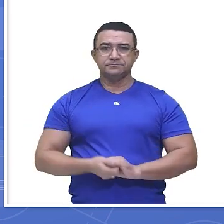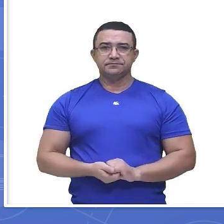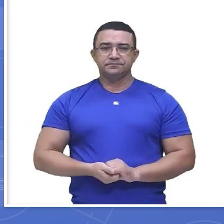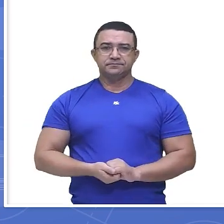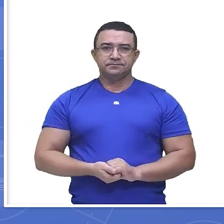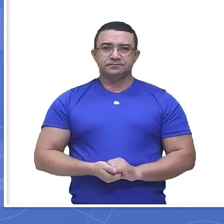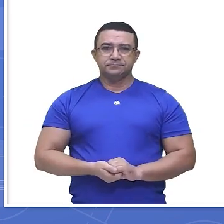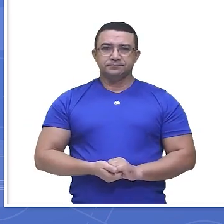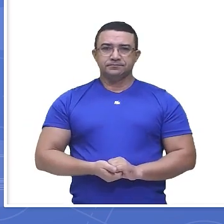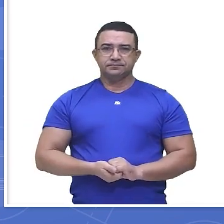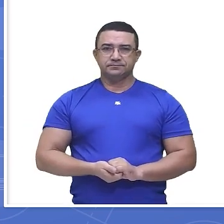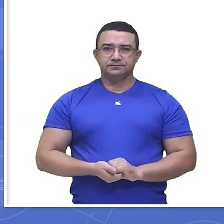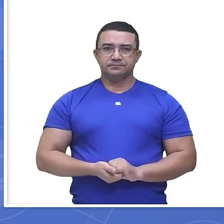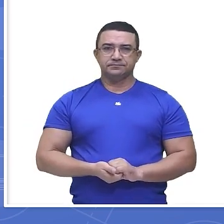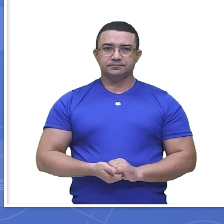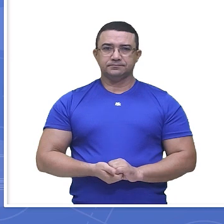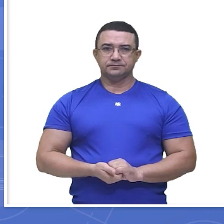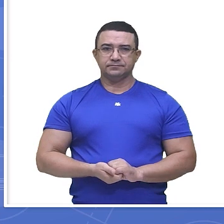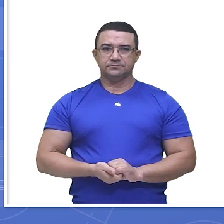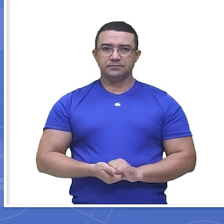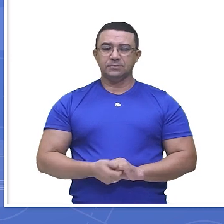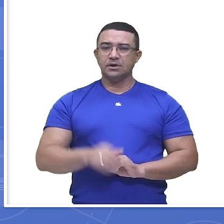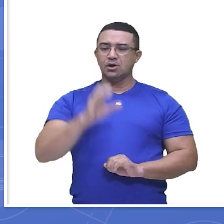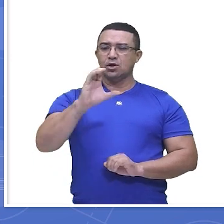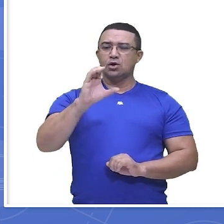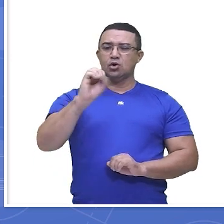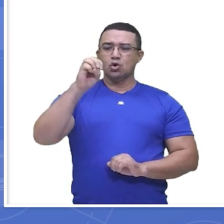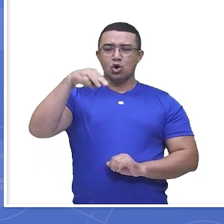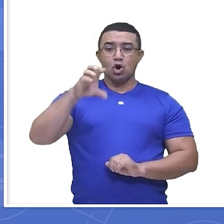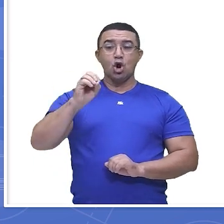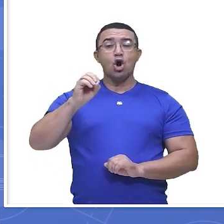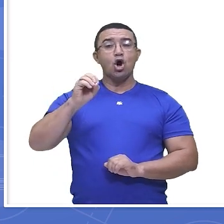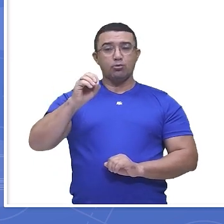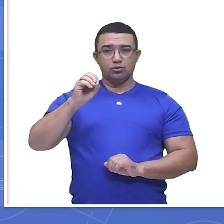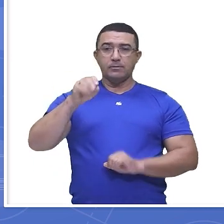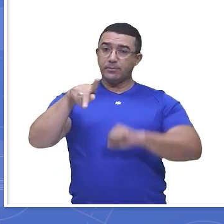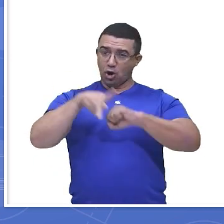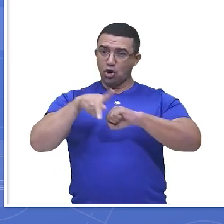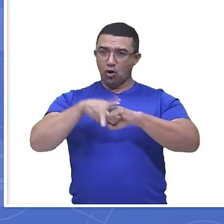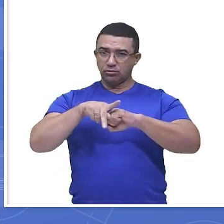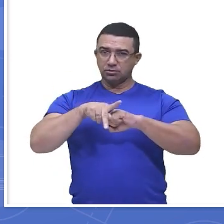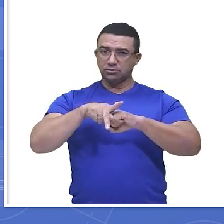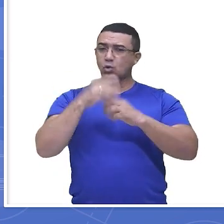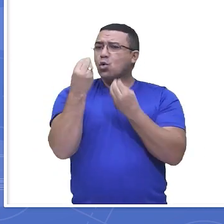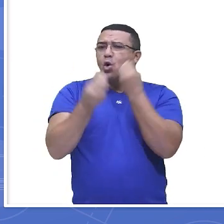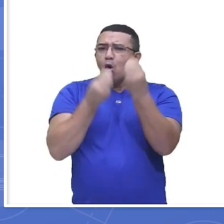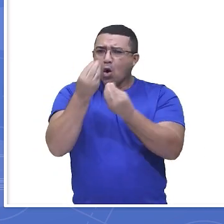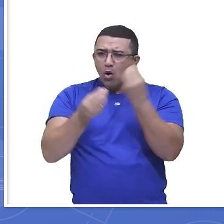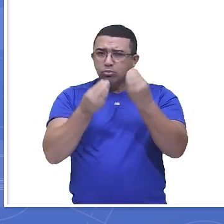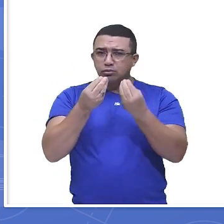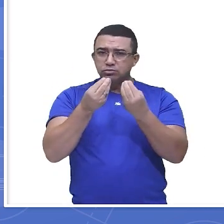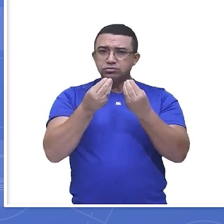pronomes interrogativos? De antemão já digo, não muda, continua o mesmo. O que vai mudar é o pronome pessoal e,